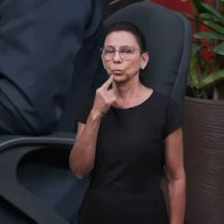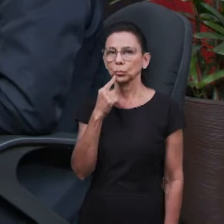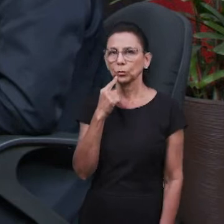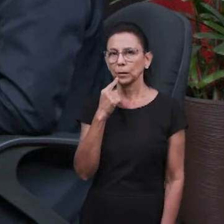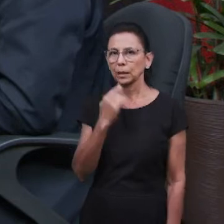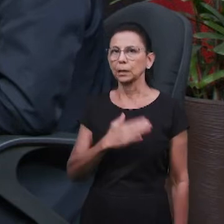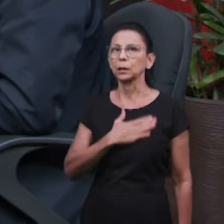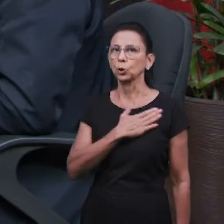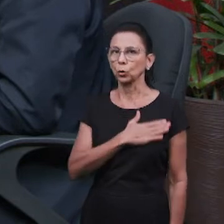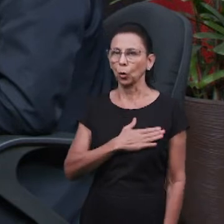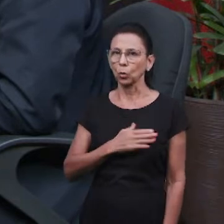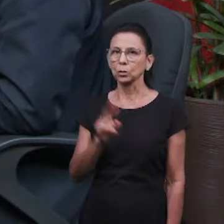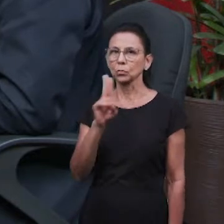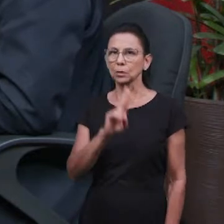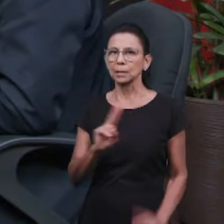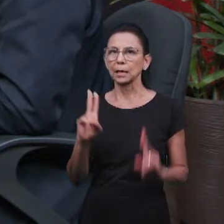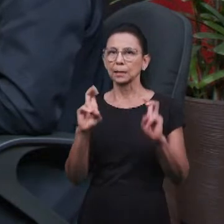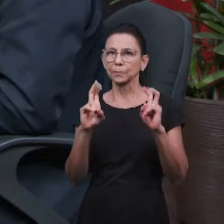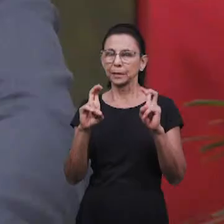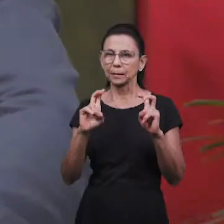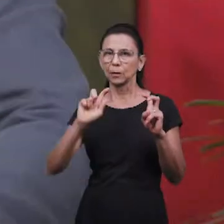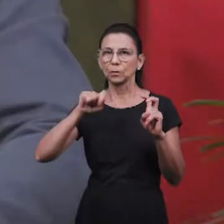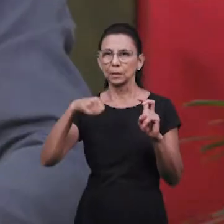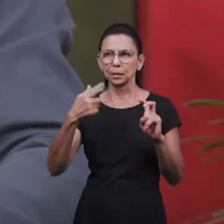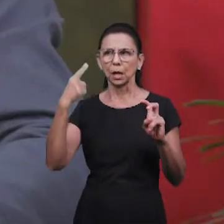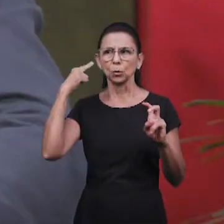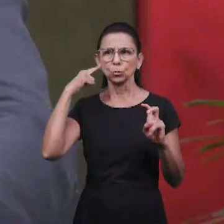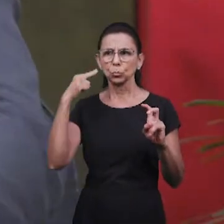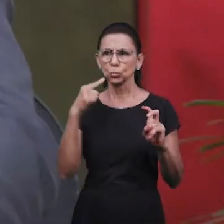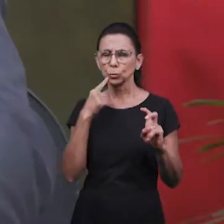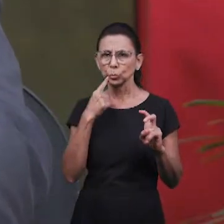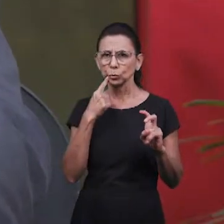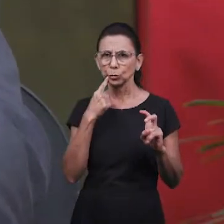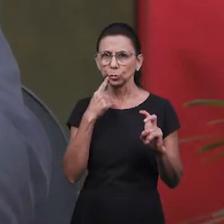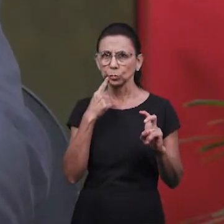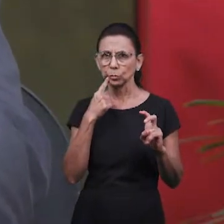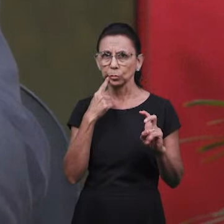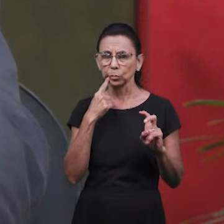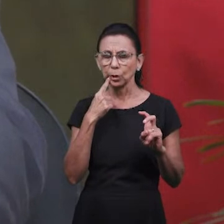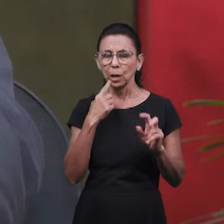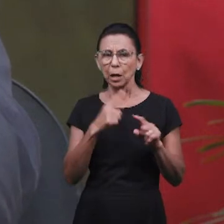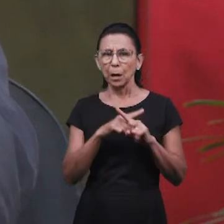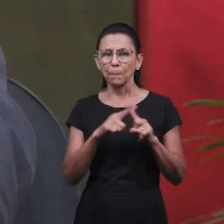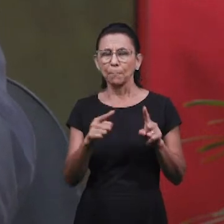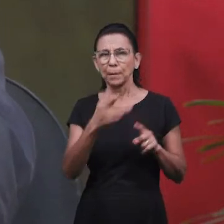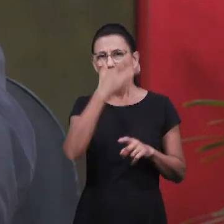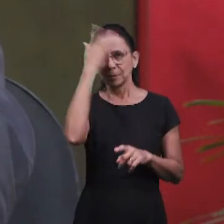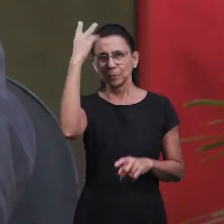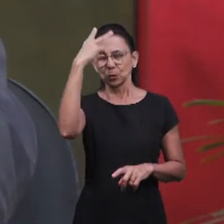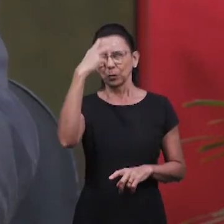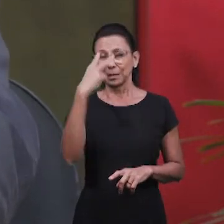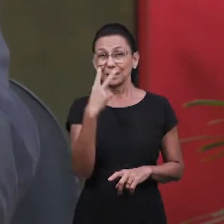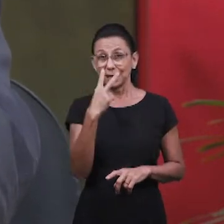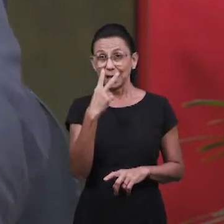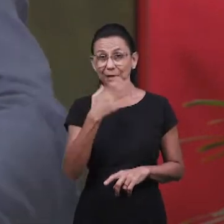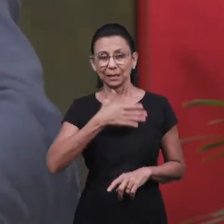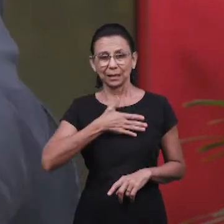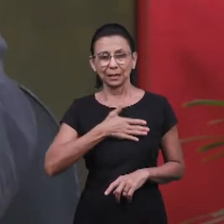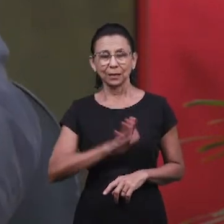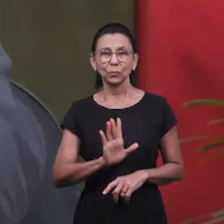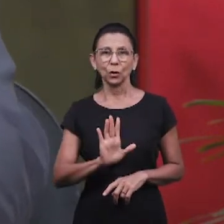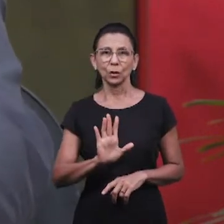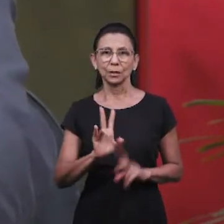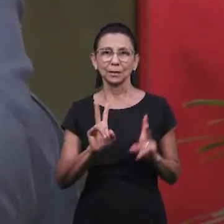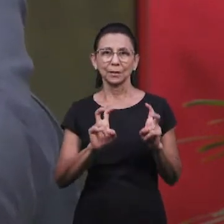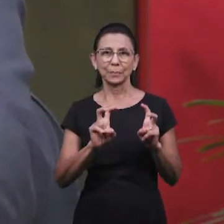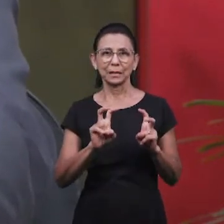chamado de cego, ele gosta de ser chamado de deficiente visual. Então, assim, a gente está aprendendo com eles, as pessoas que têm as suas necessidades especiais, como